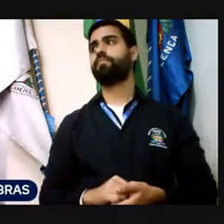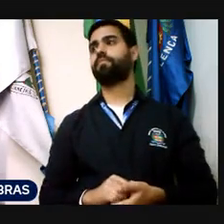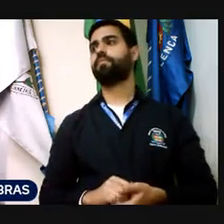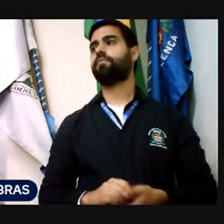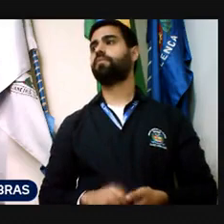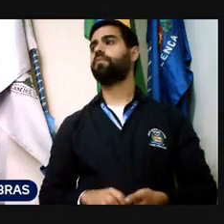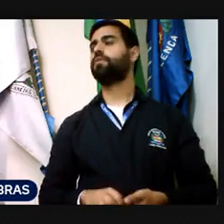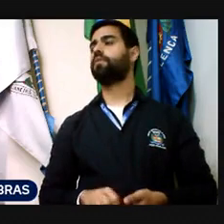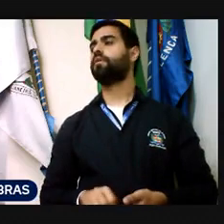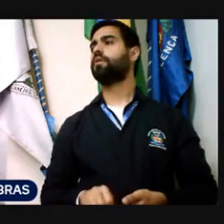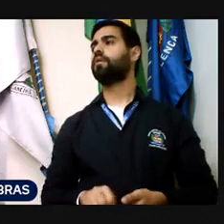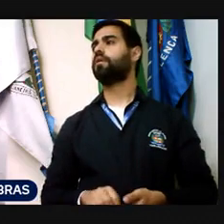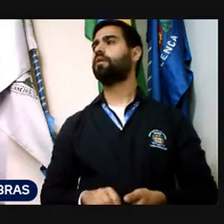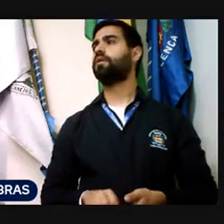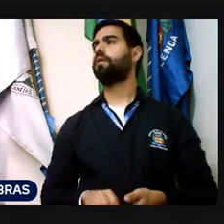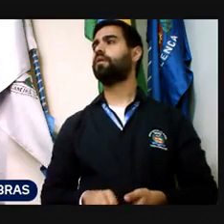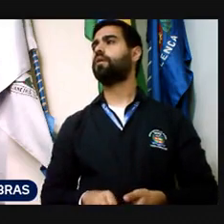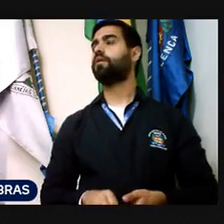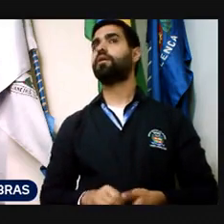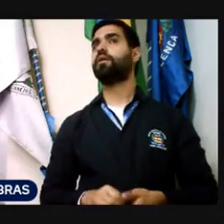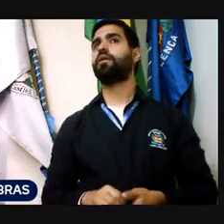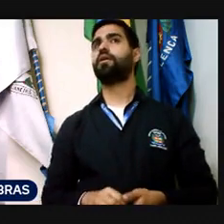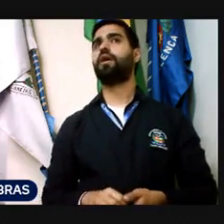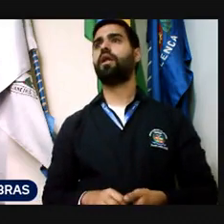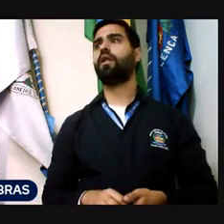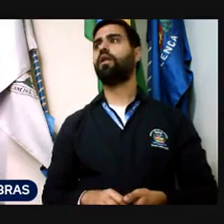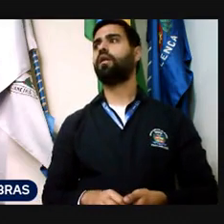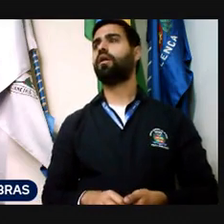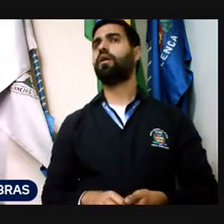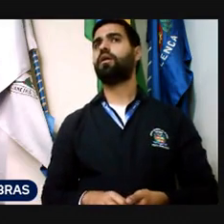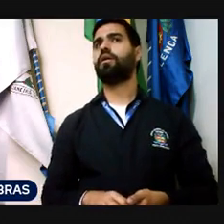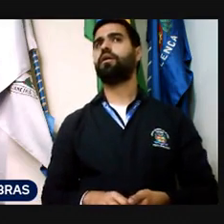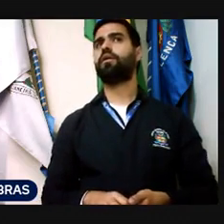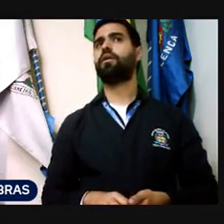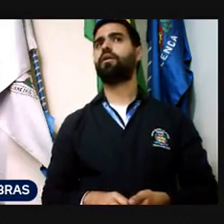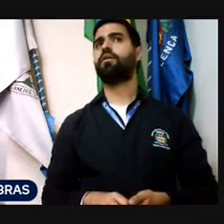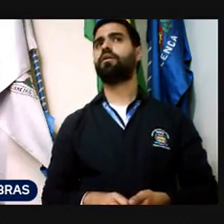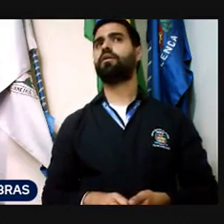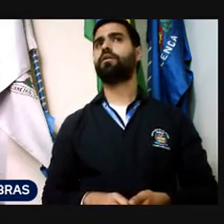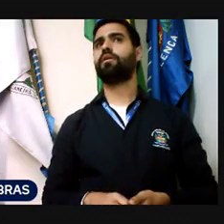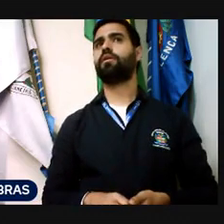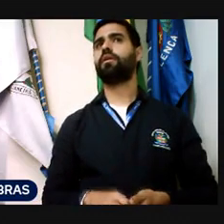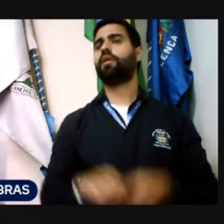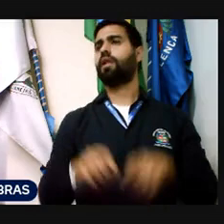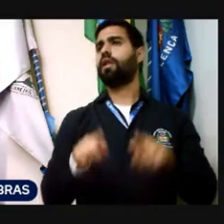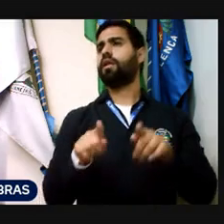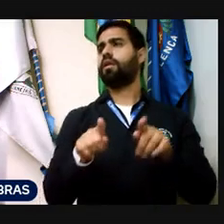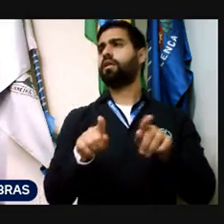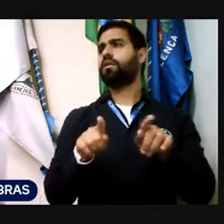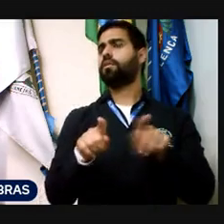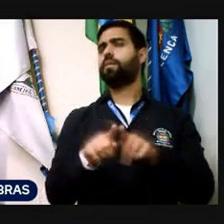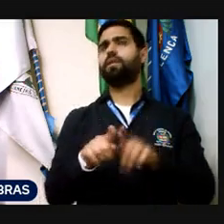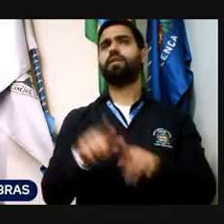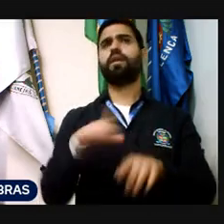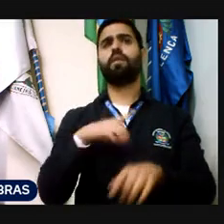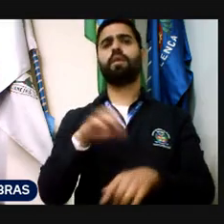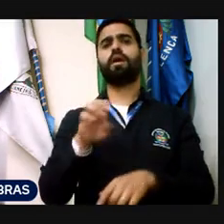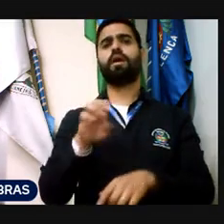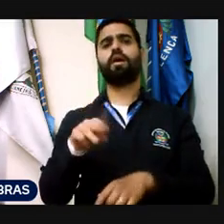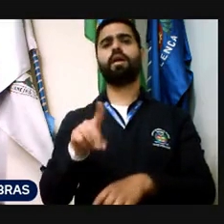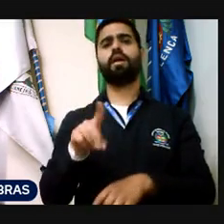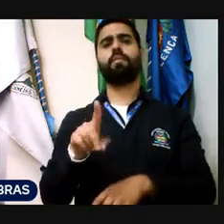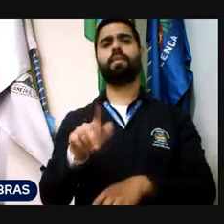Ela se refere à mesma propositura do vereador David Nogueira, na qual tem uma emenda do deputado federal Hugo